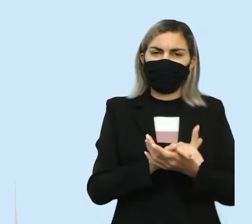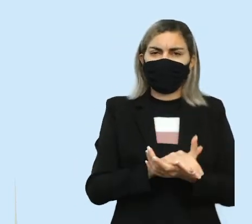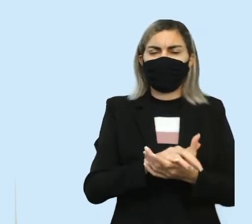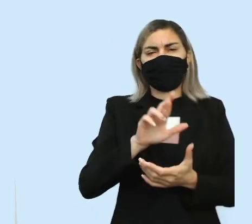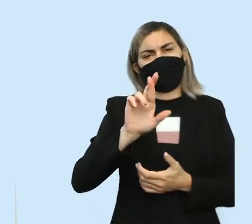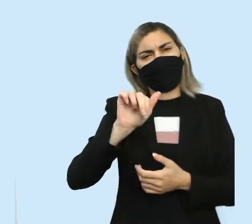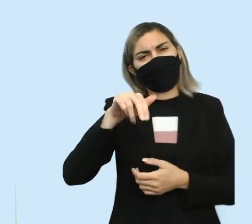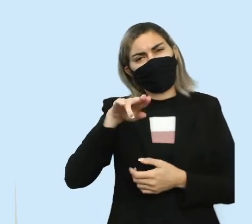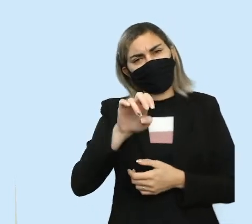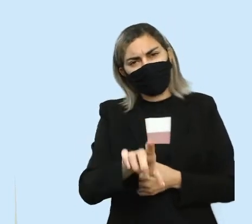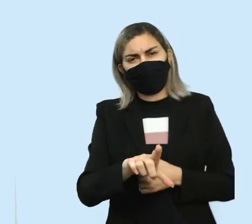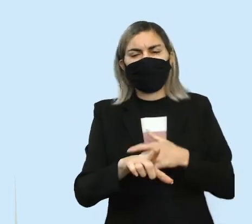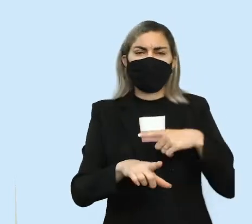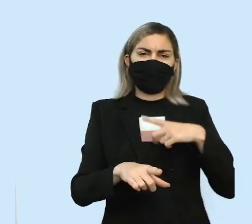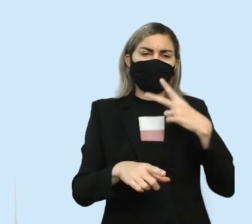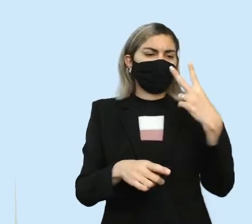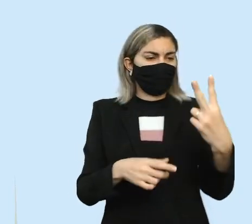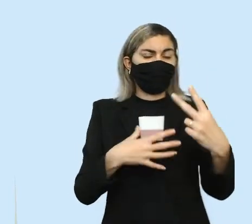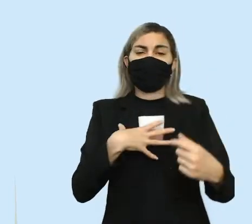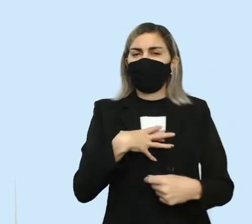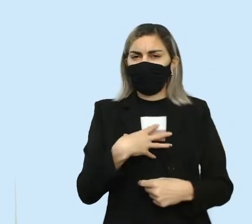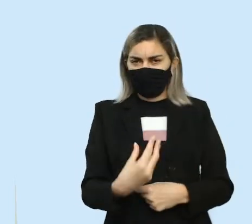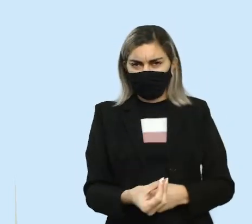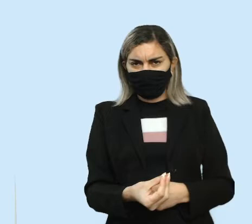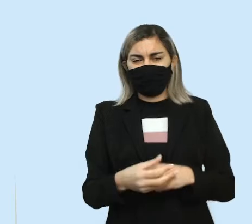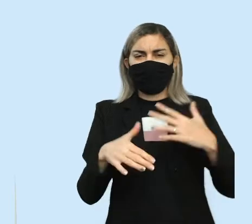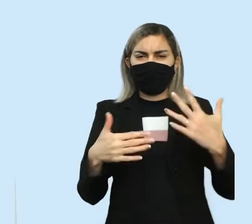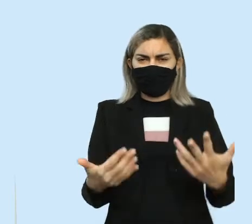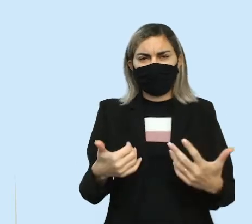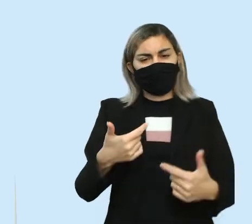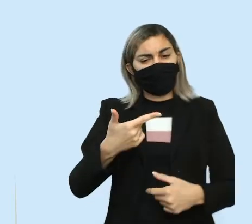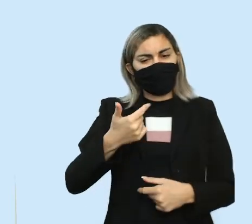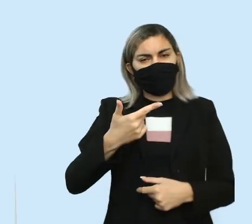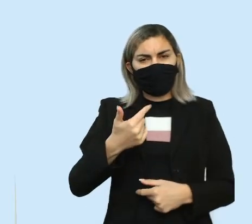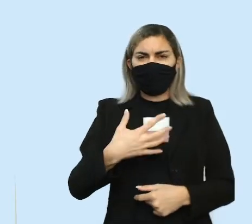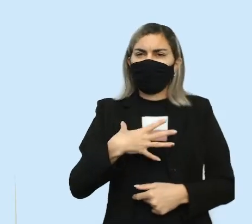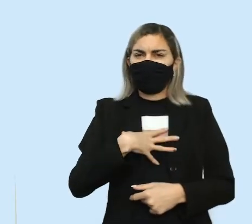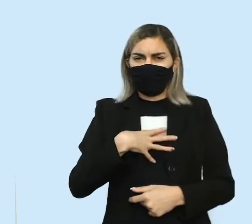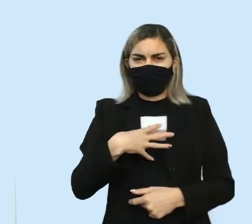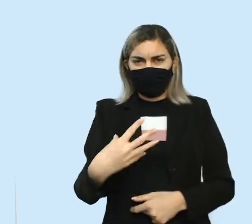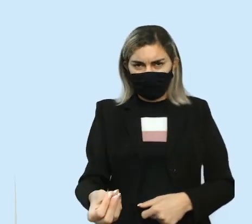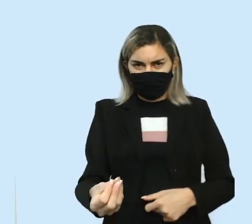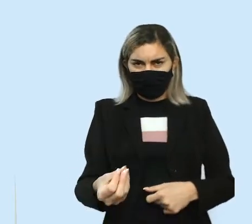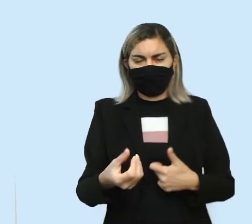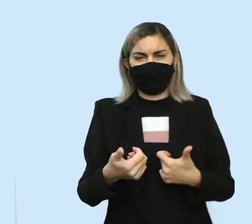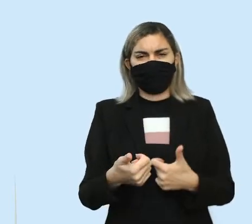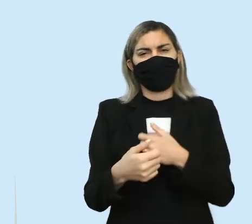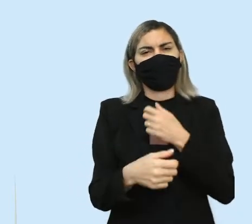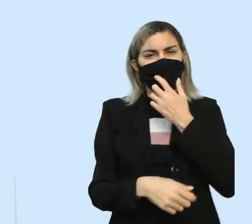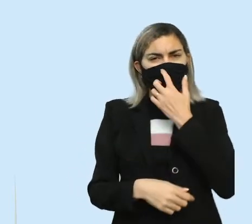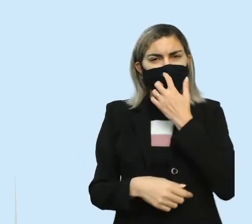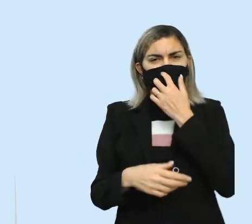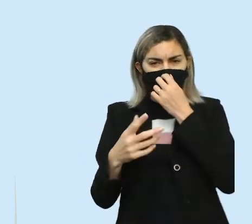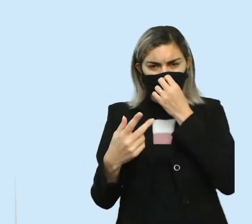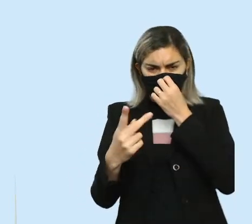com a Raquel, onde ele terá 2 filhos, certo? Então serão 12 filhos no total.